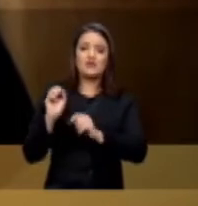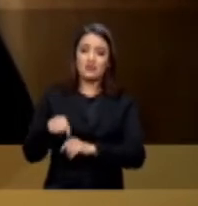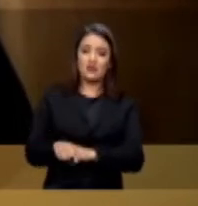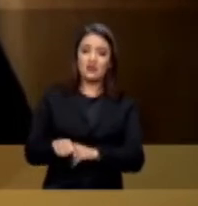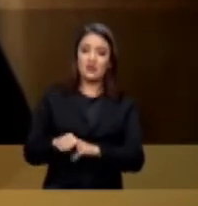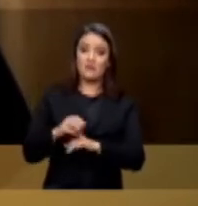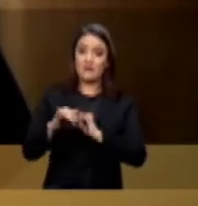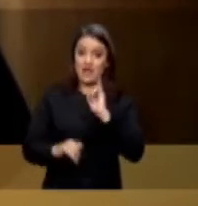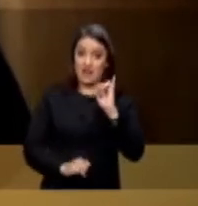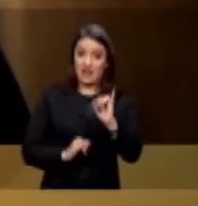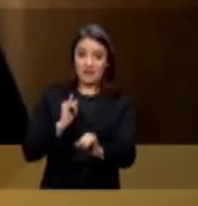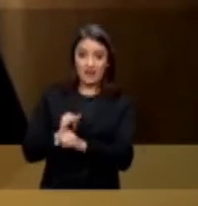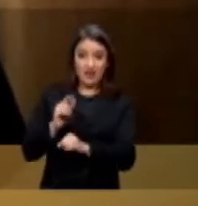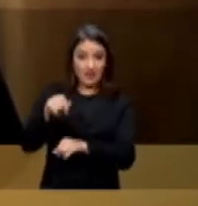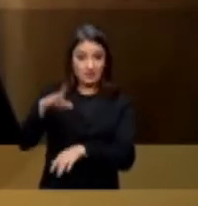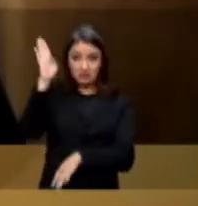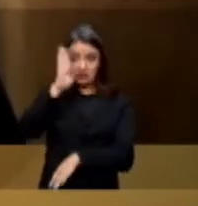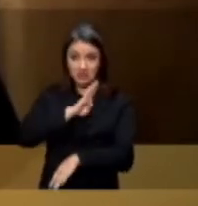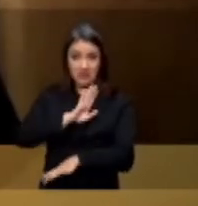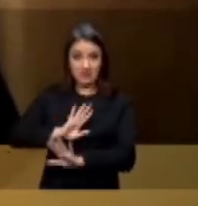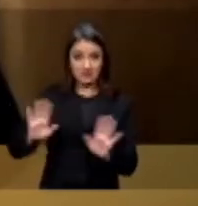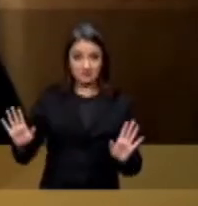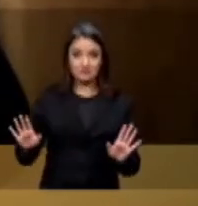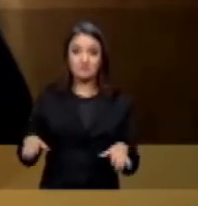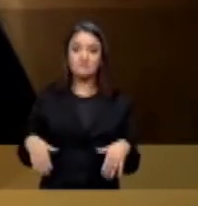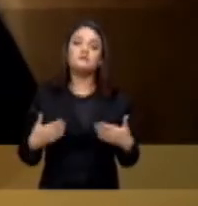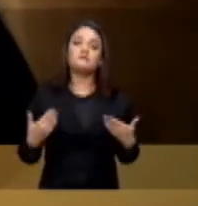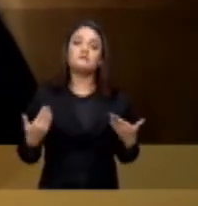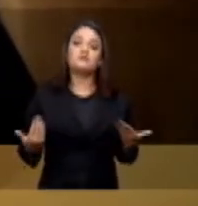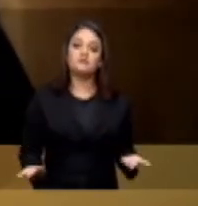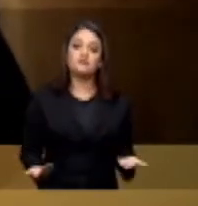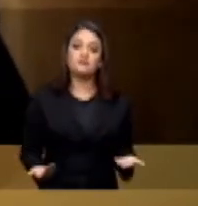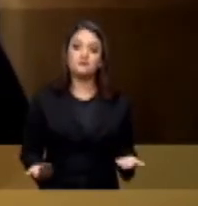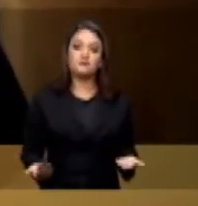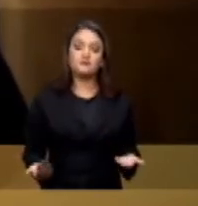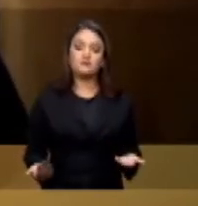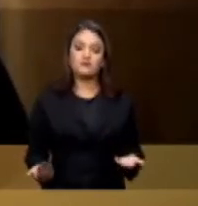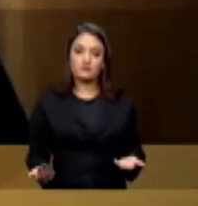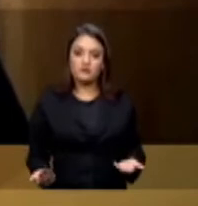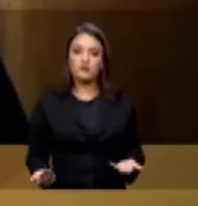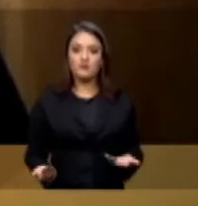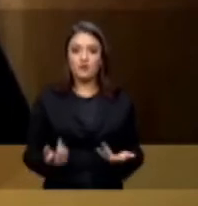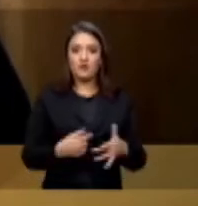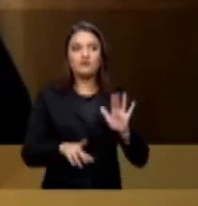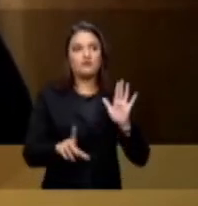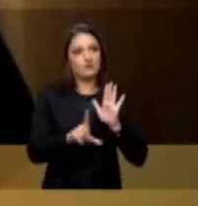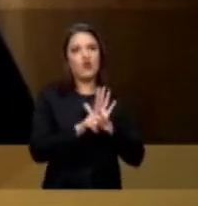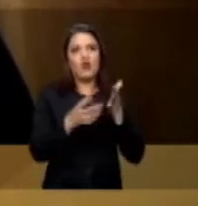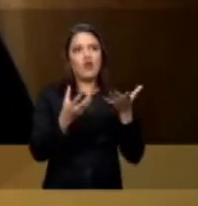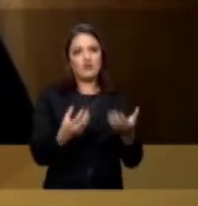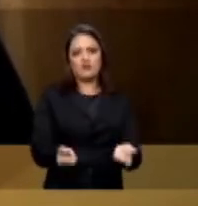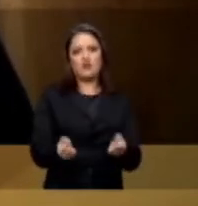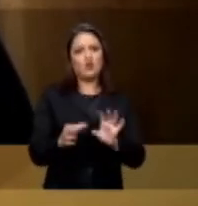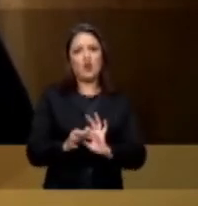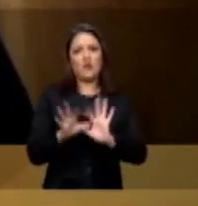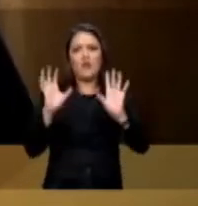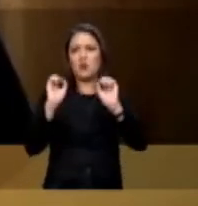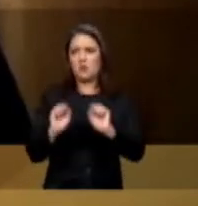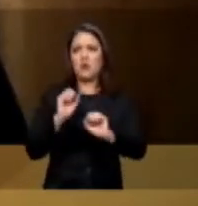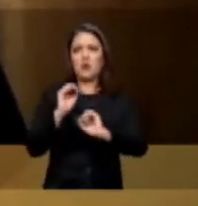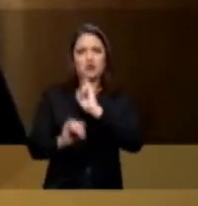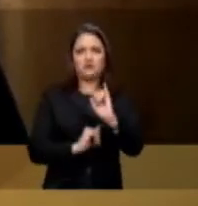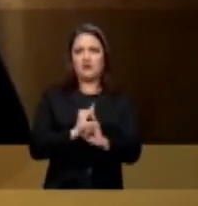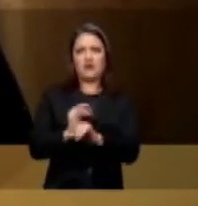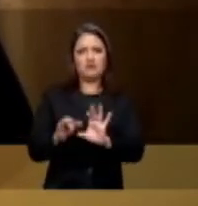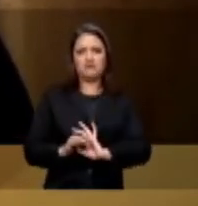internet pura, é gratuita. E aí, é esse campo o legislador aceitou, liberou e